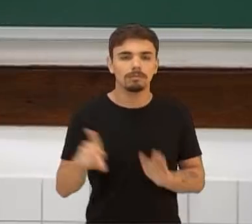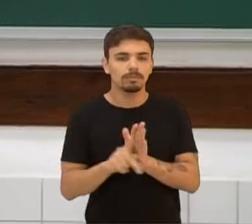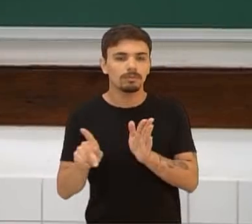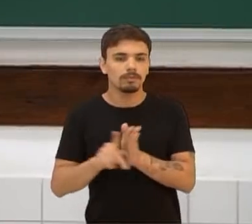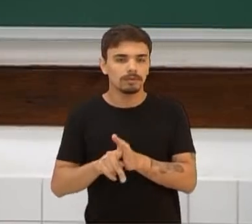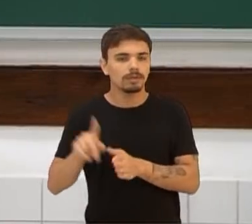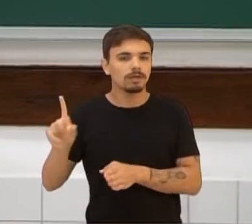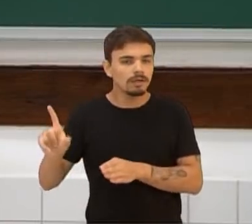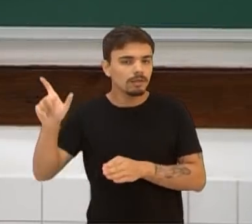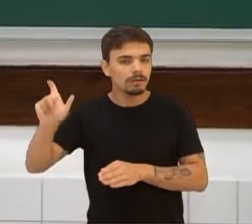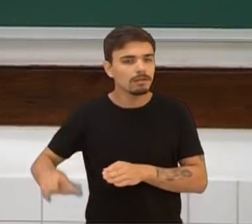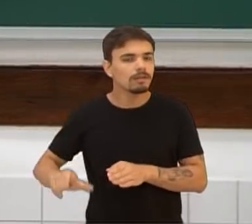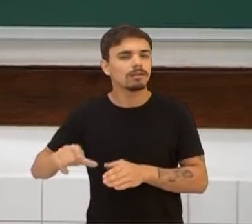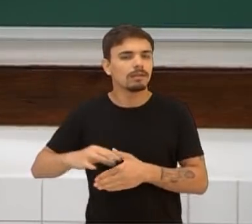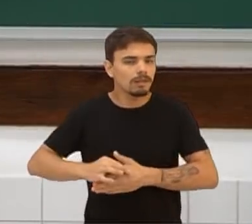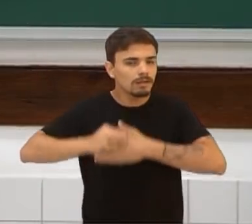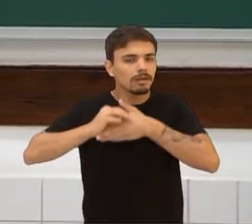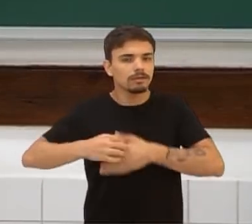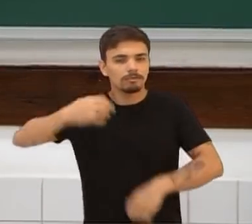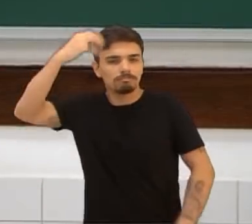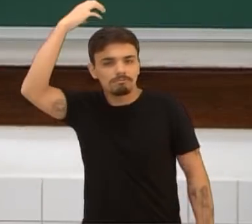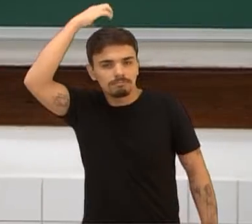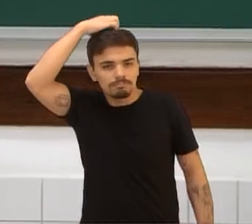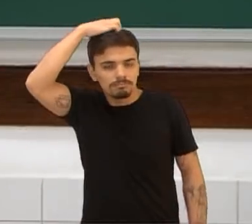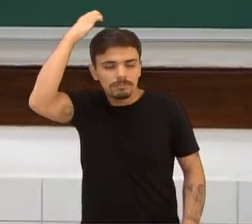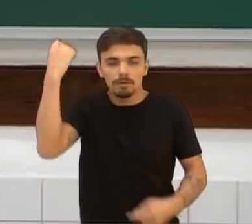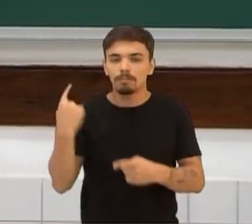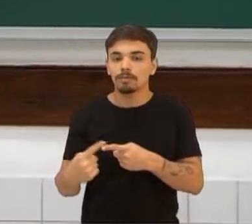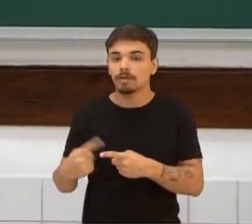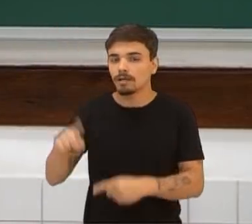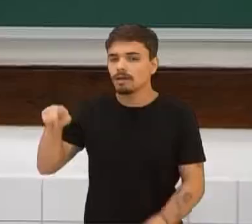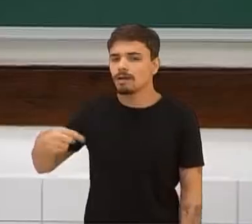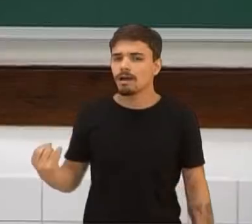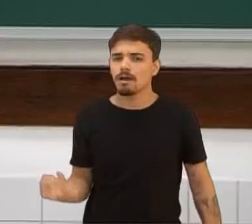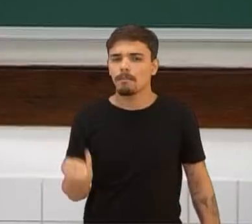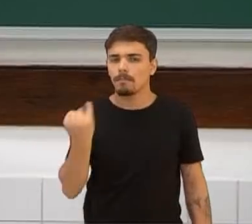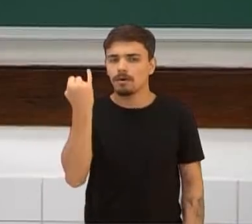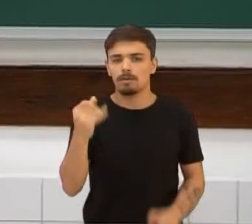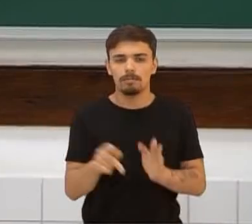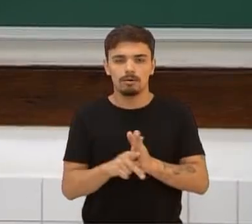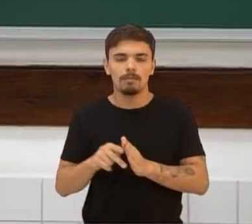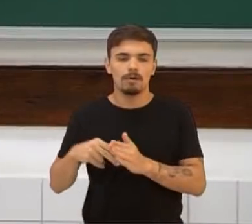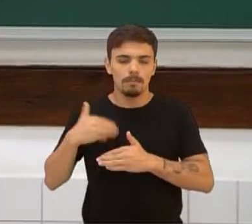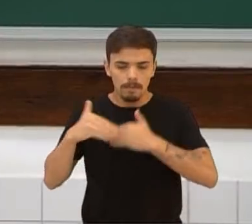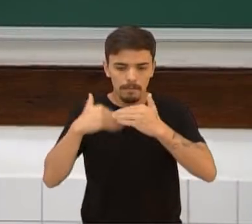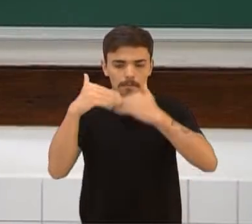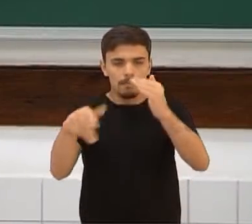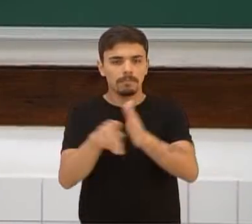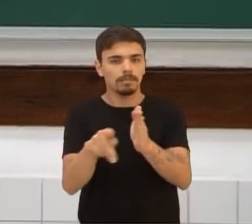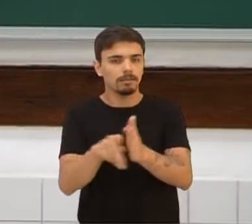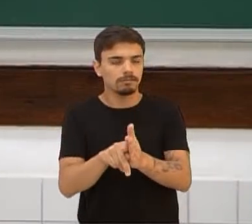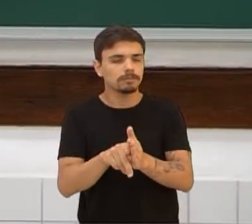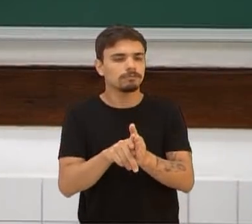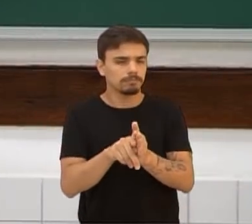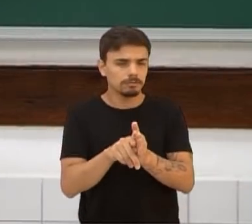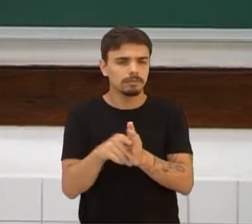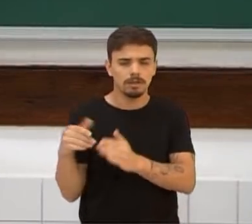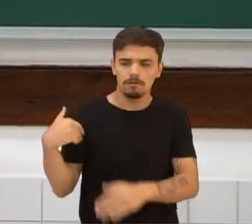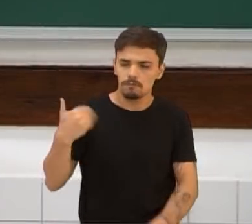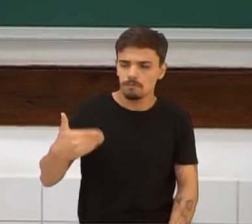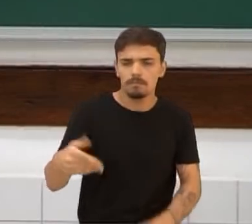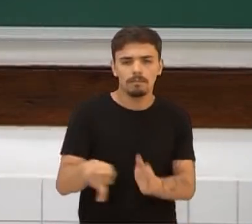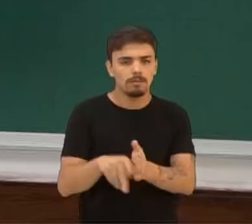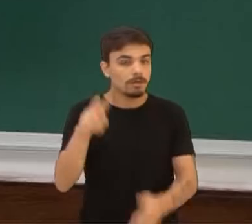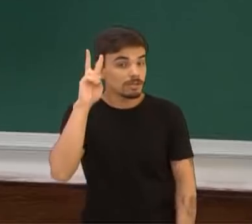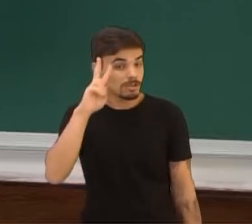feitos desses grandes líderes, desses reis, porque eles vão ser muito importantes para o desenvolvimento e para o desenrolar histórico